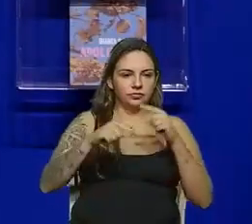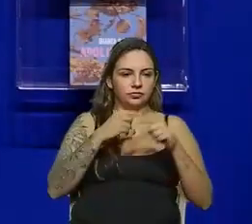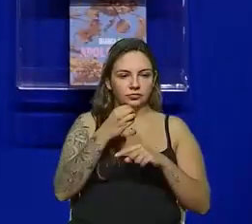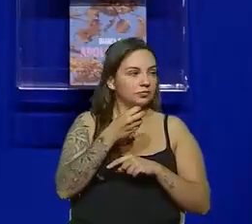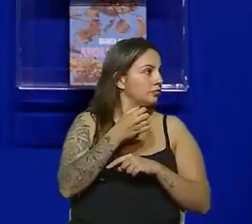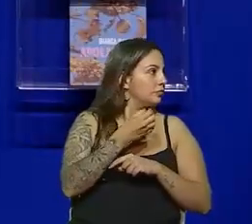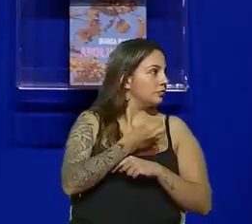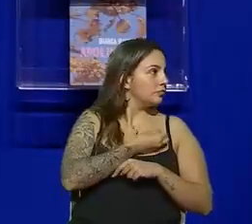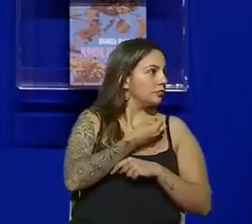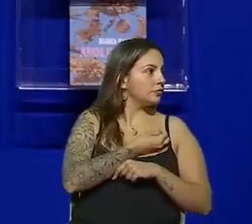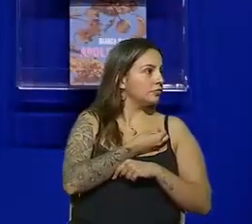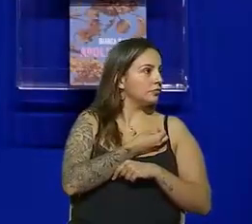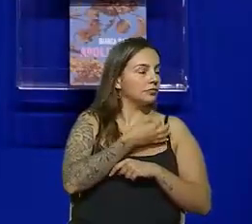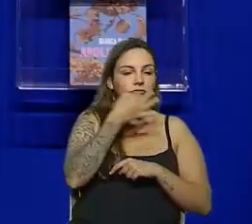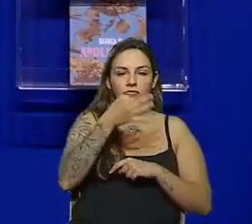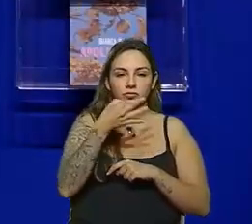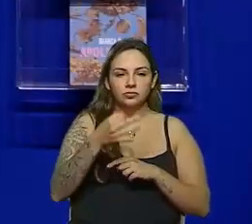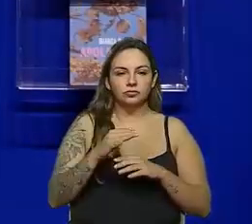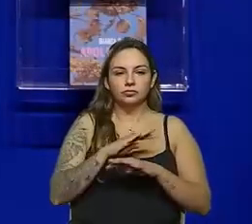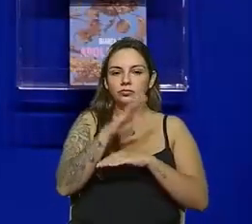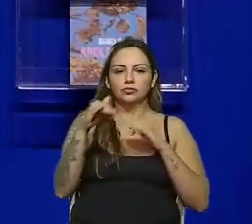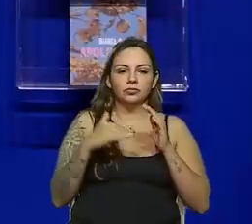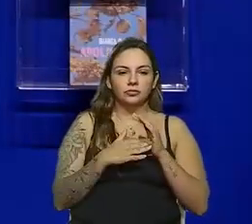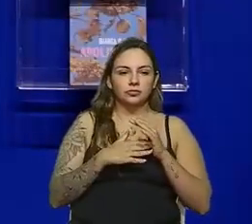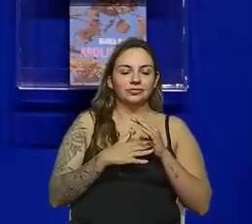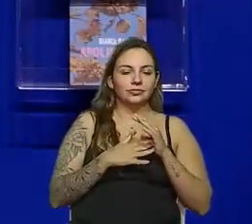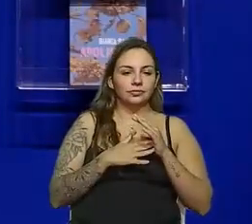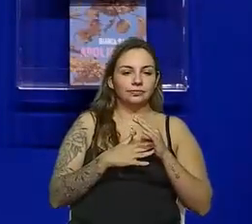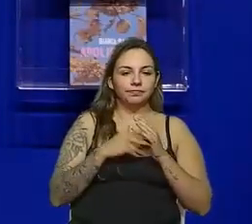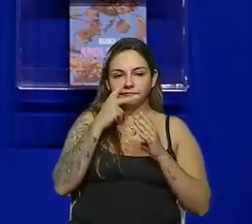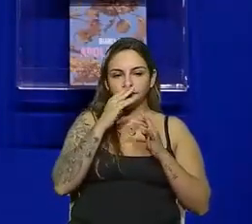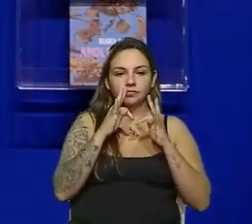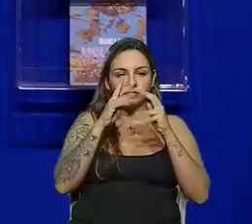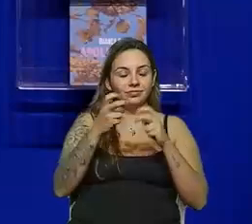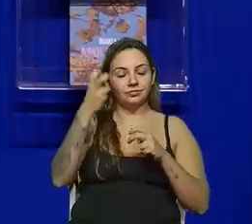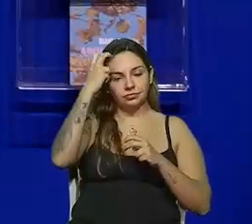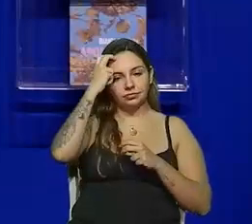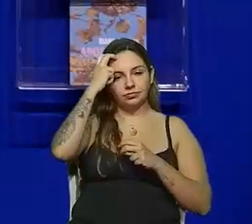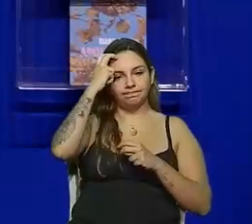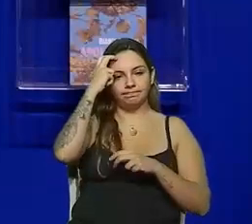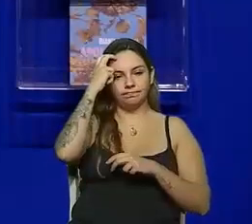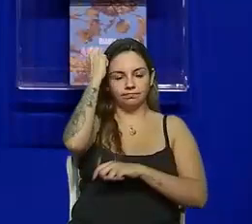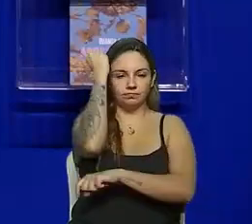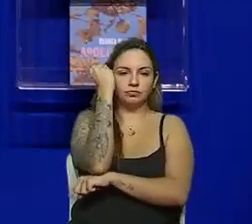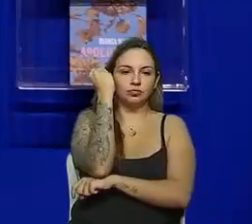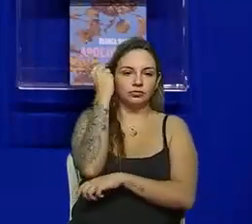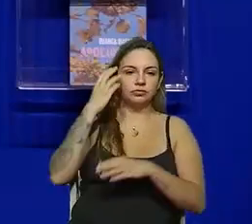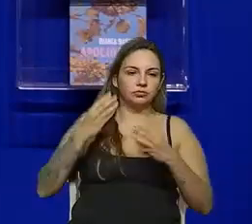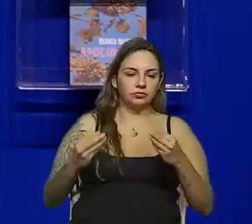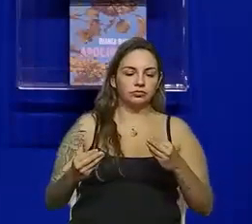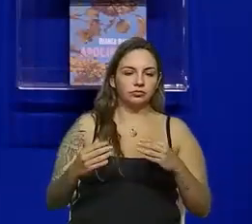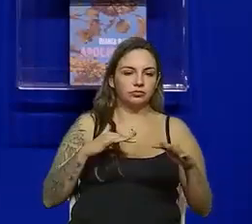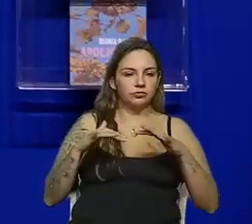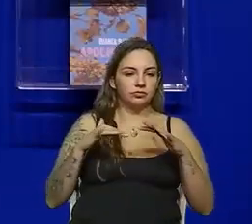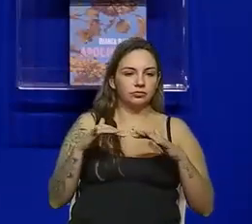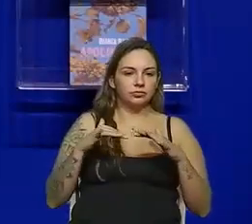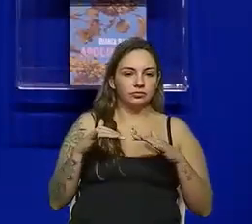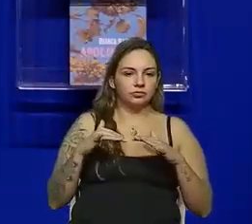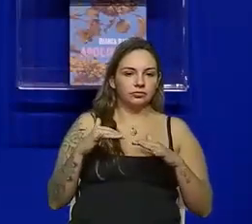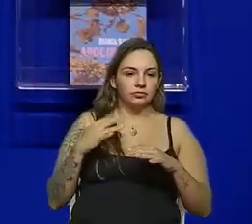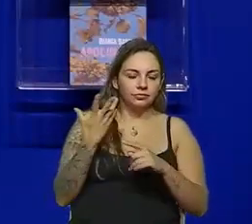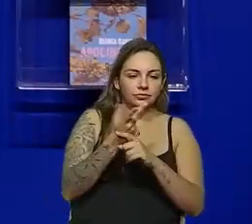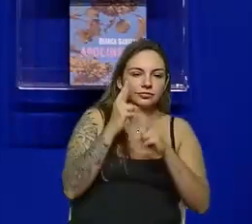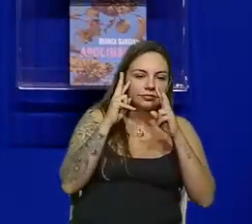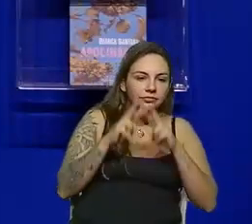Opinião. O Opinião e todos eles, quer dizer, eu acho que toda a cultura resistiu muito, os movimentos, as